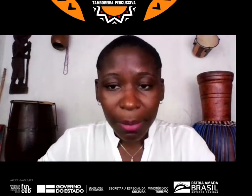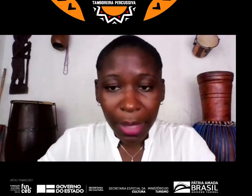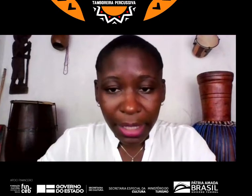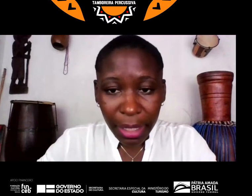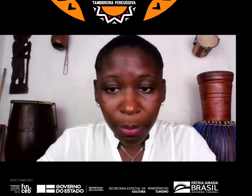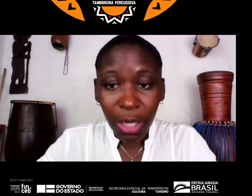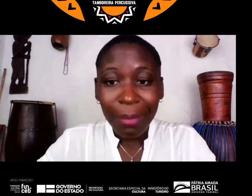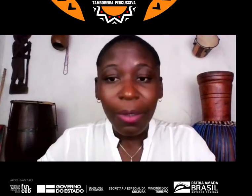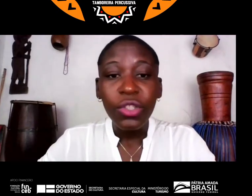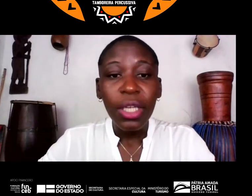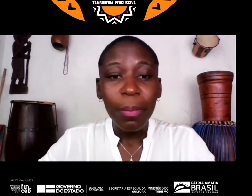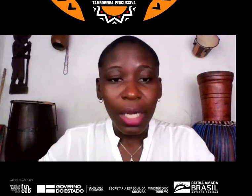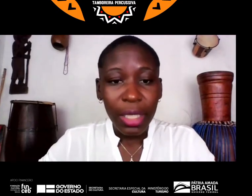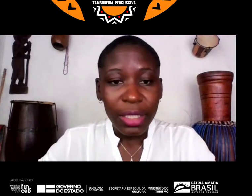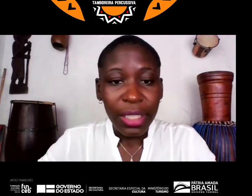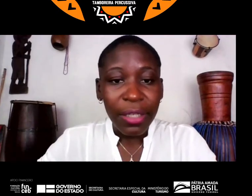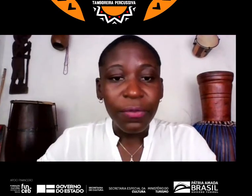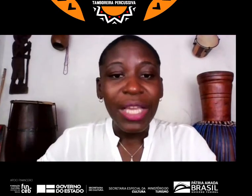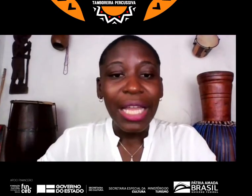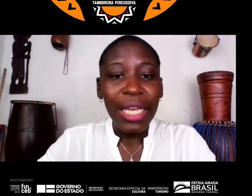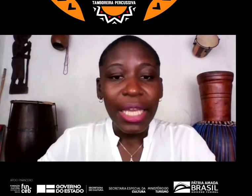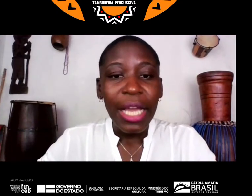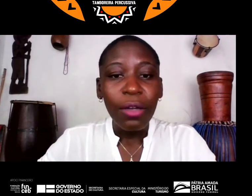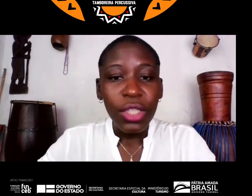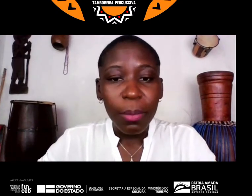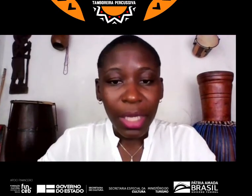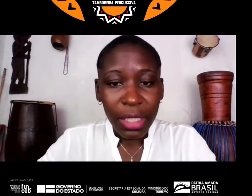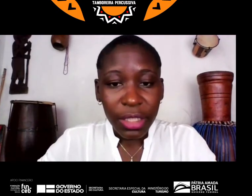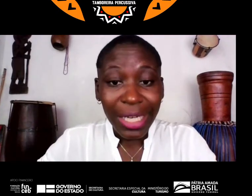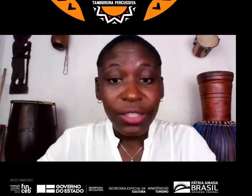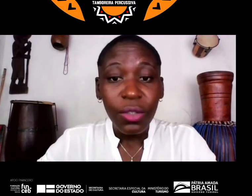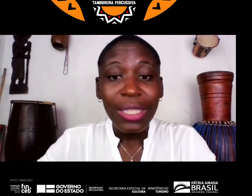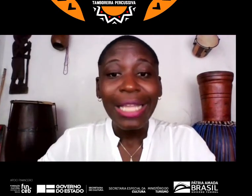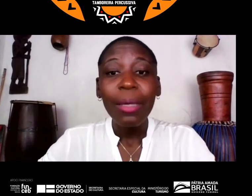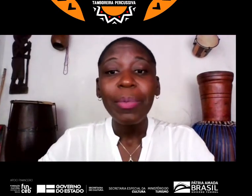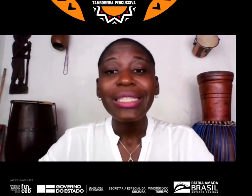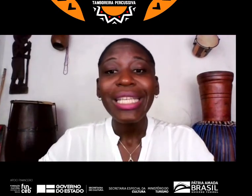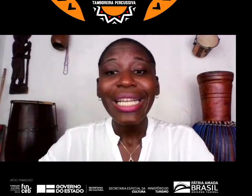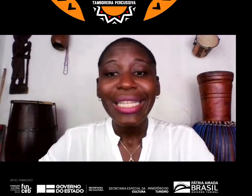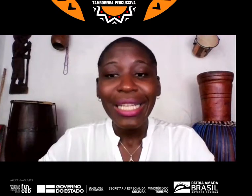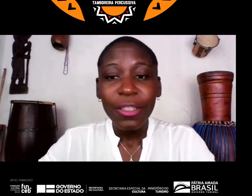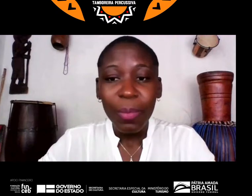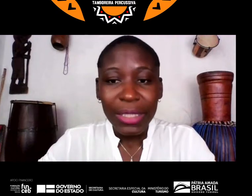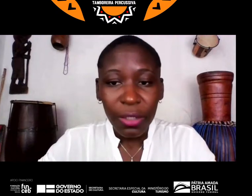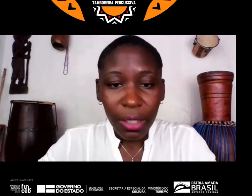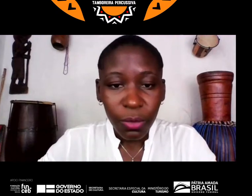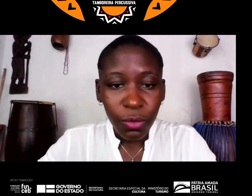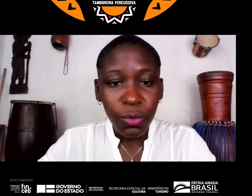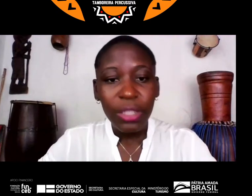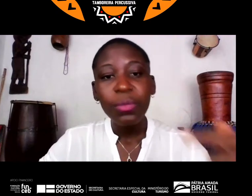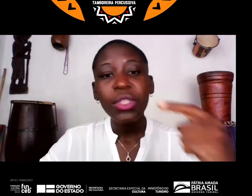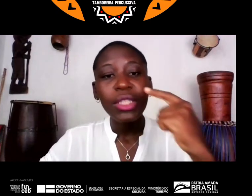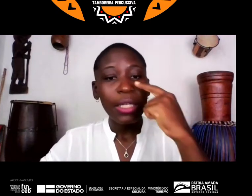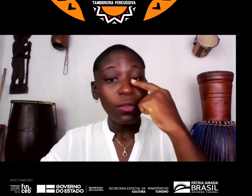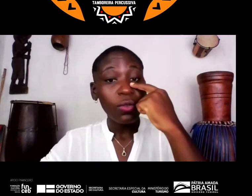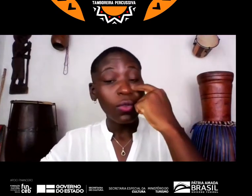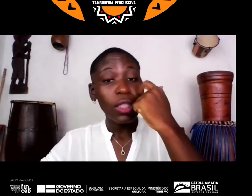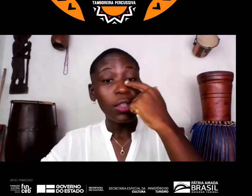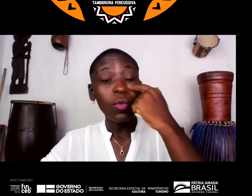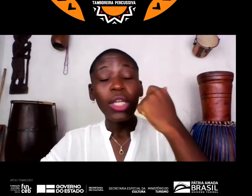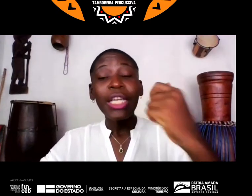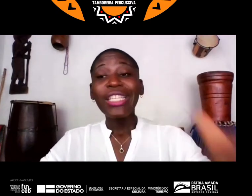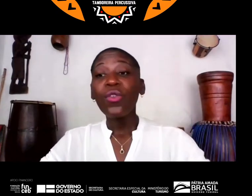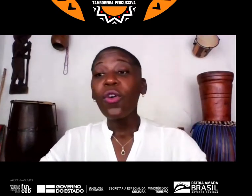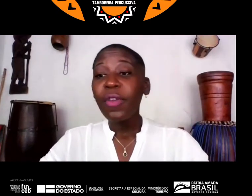do Estado da Bahia, Programa Aldir Blanc, via Lei Aldir Blanc, direcionada pela Secretaria Especial da Cultura do Ministério